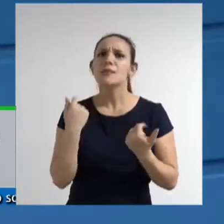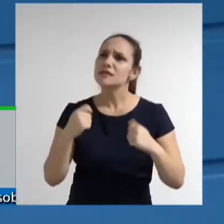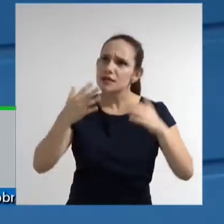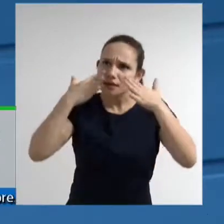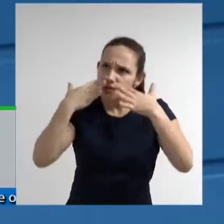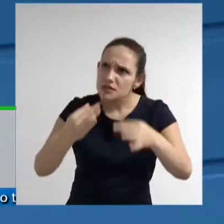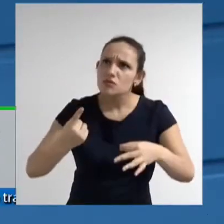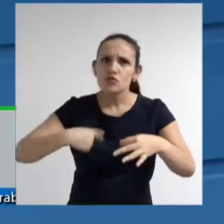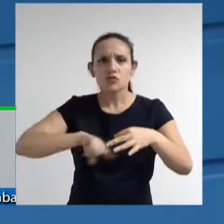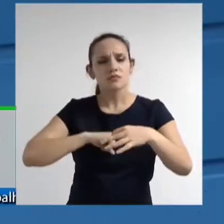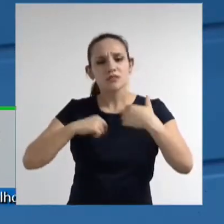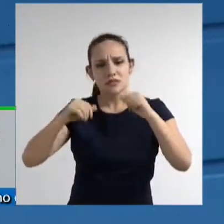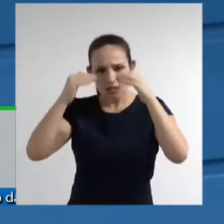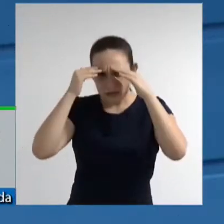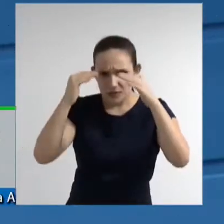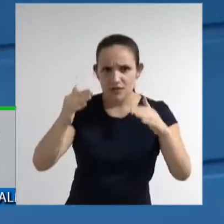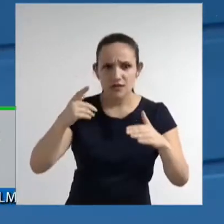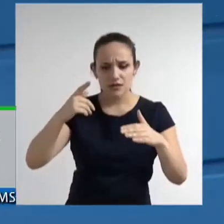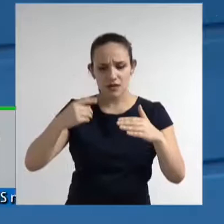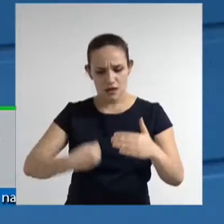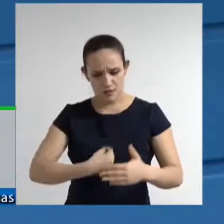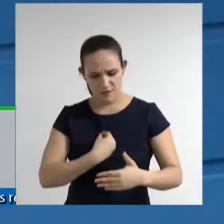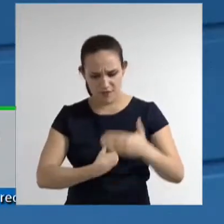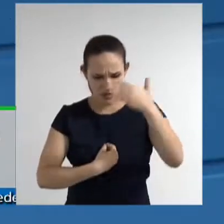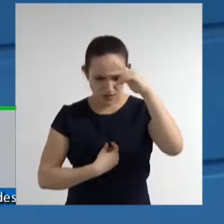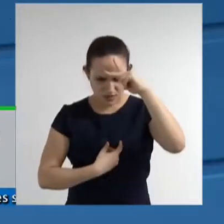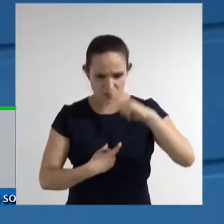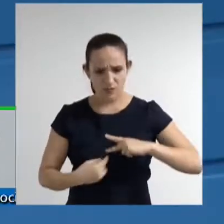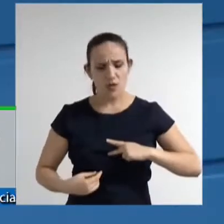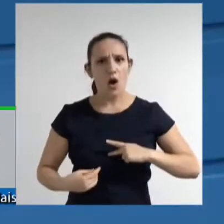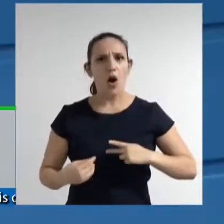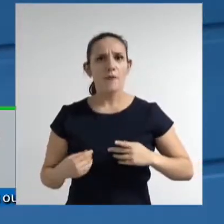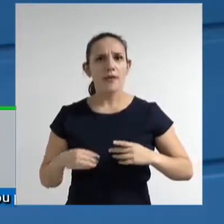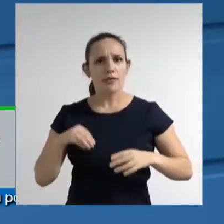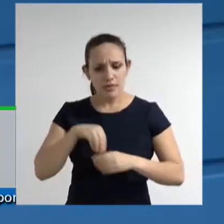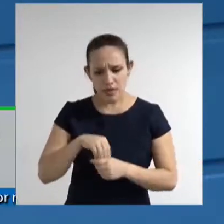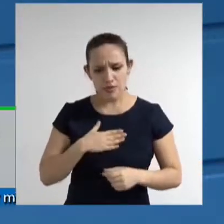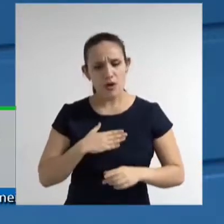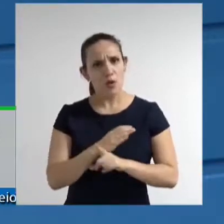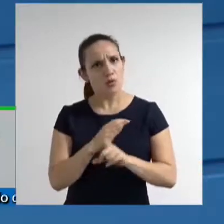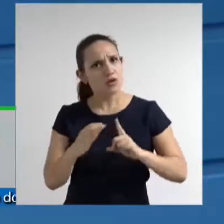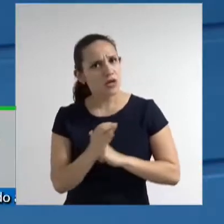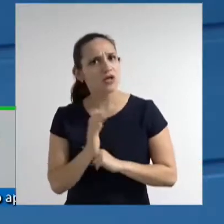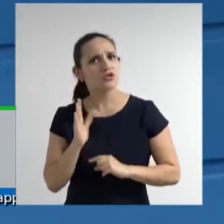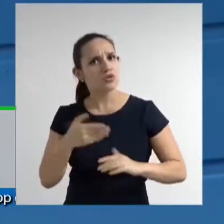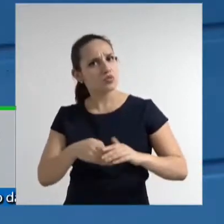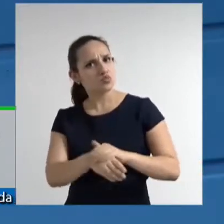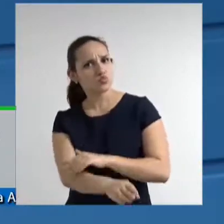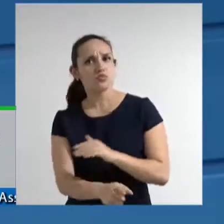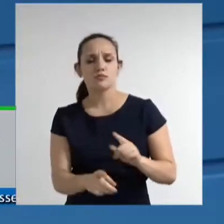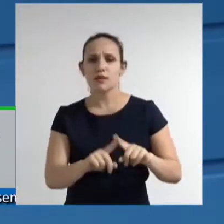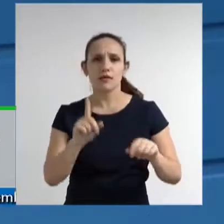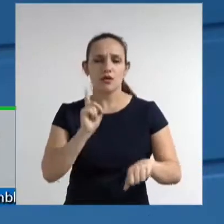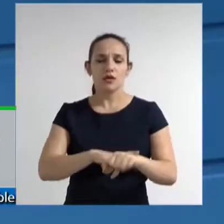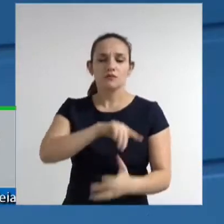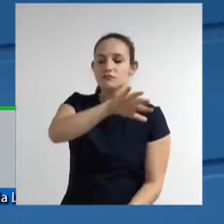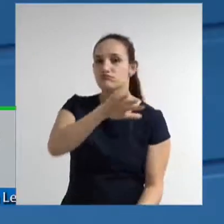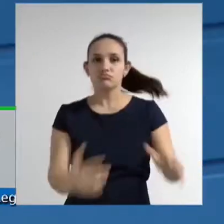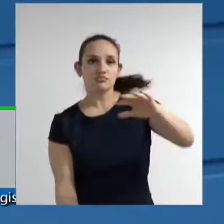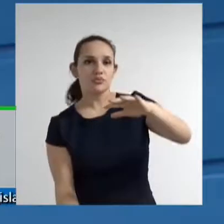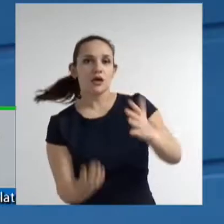respeito, né, à sua vida na comunidade tradicional que estavam acostumados a viver, e de uma hora para outra